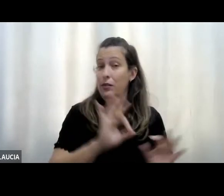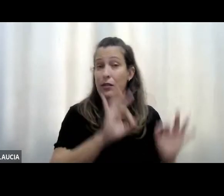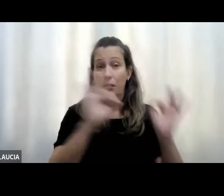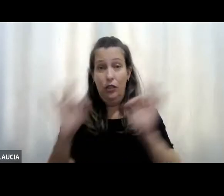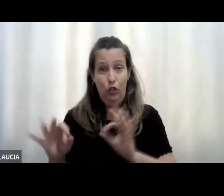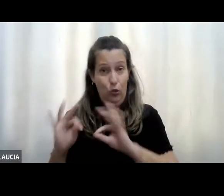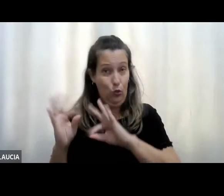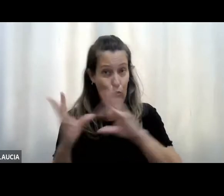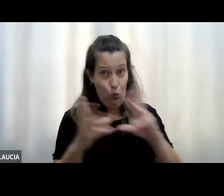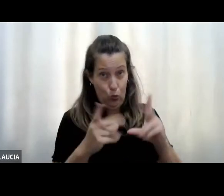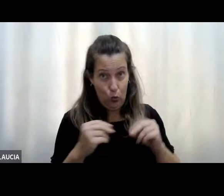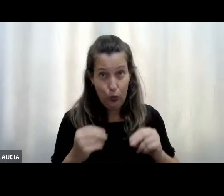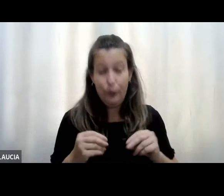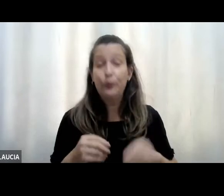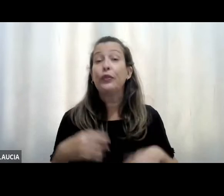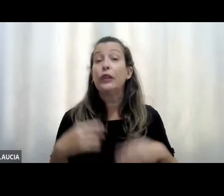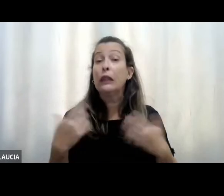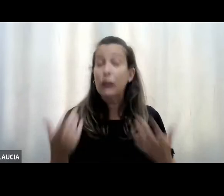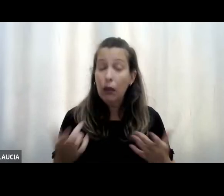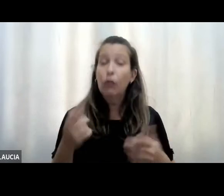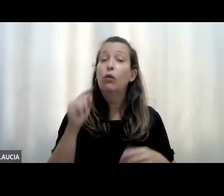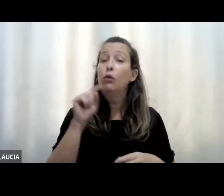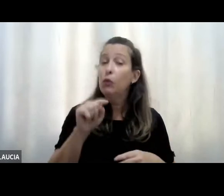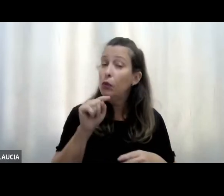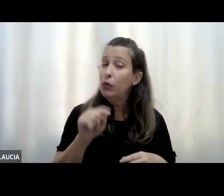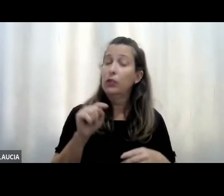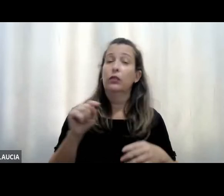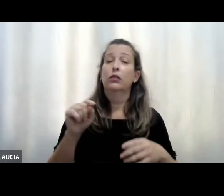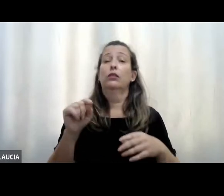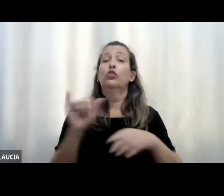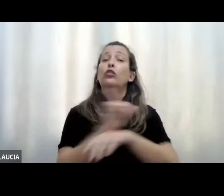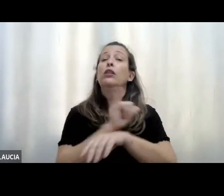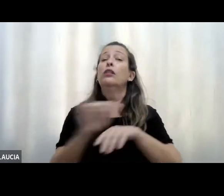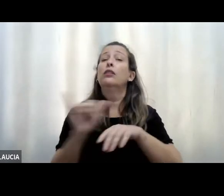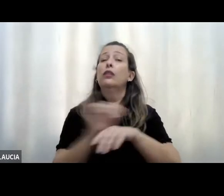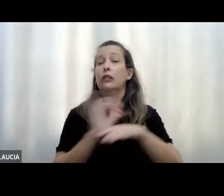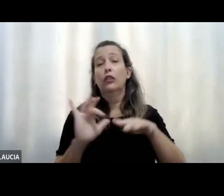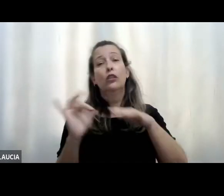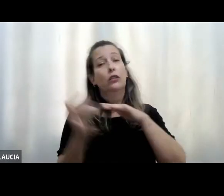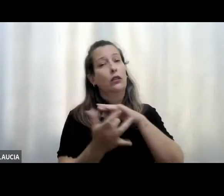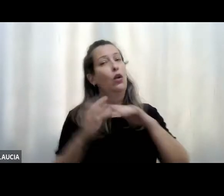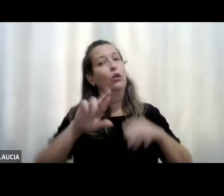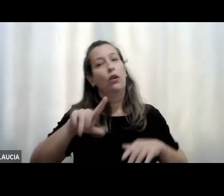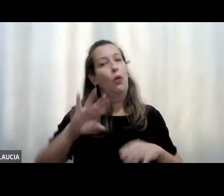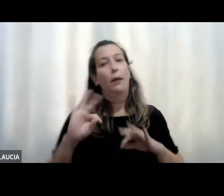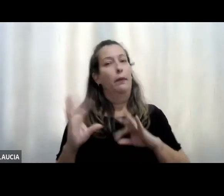tudo, não. Ela só quem tem acesso à internet e quem consegue